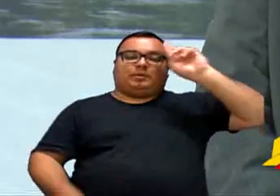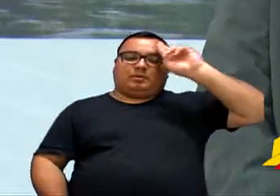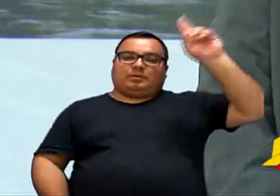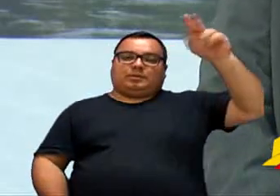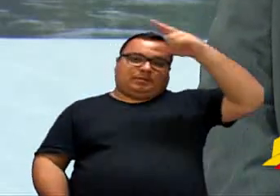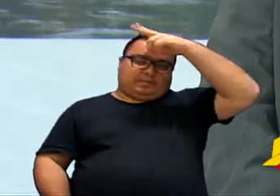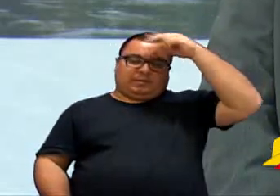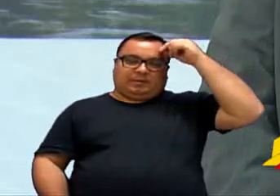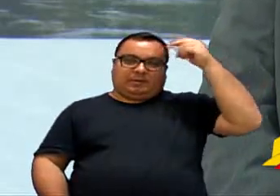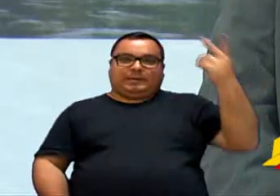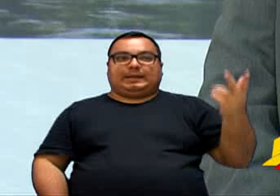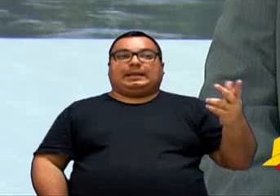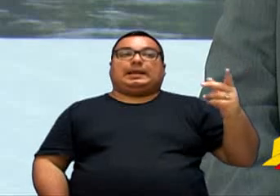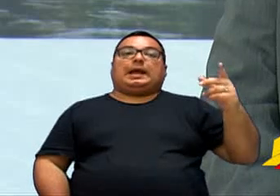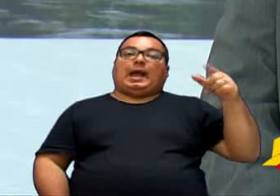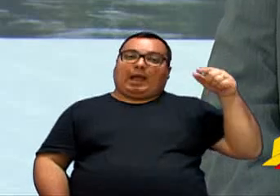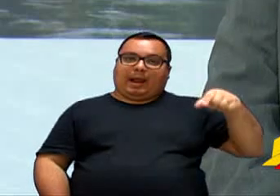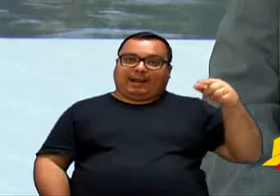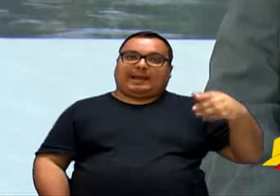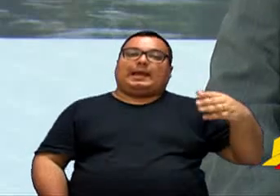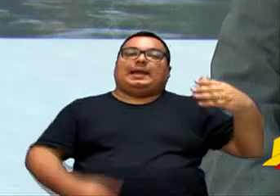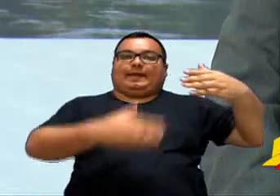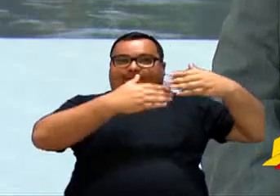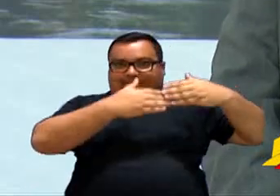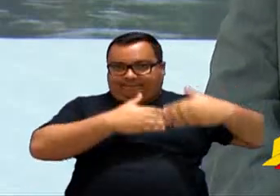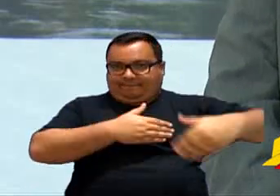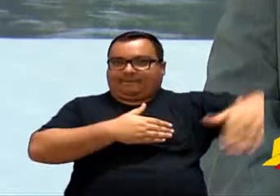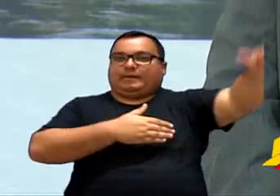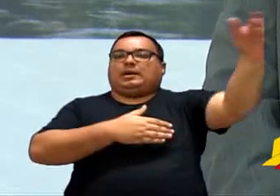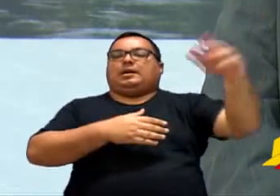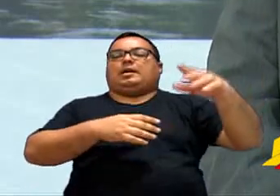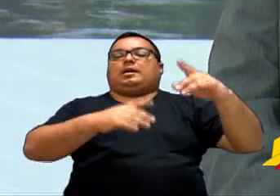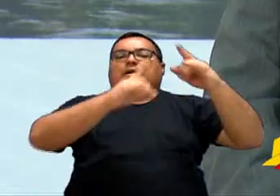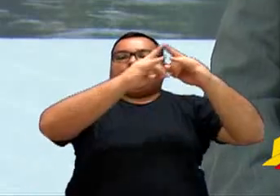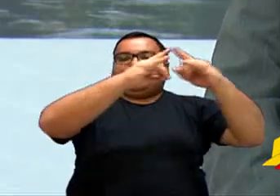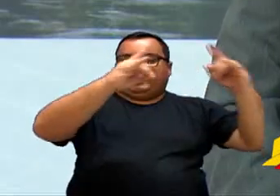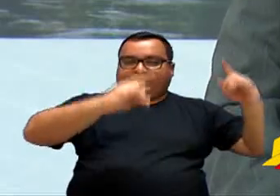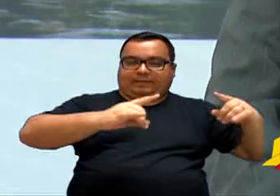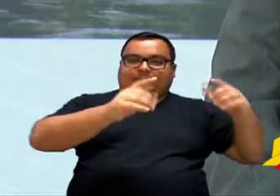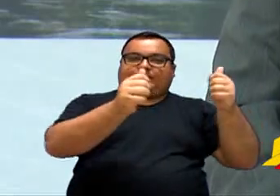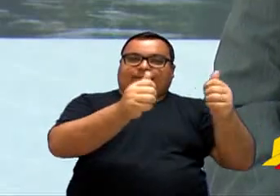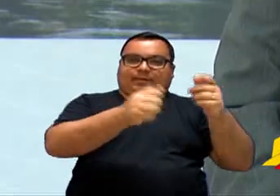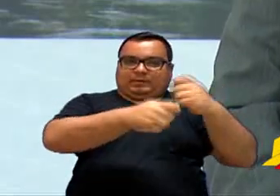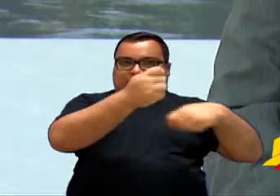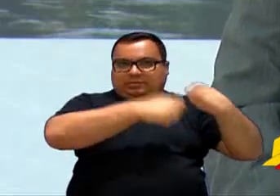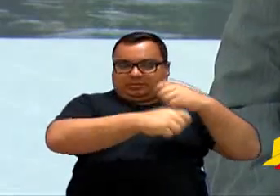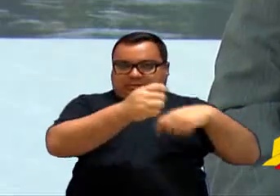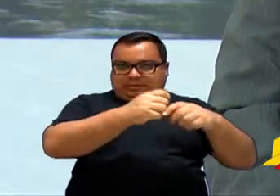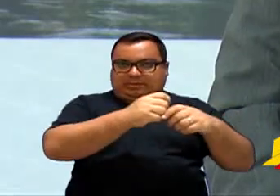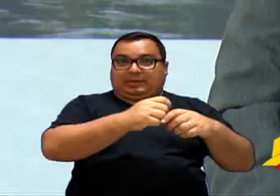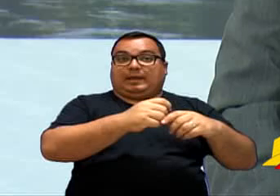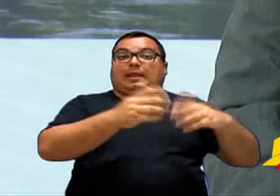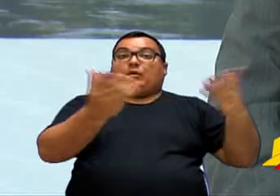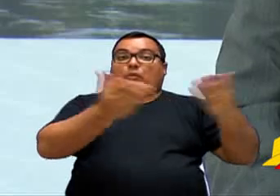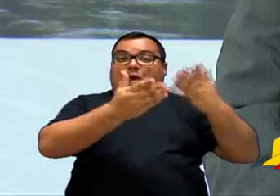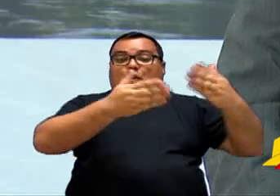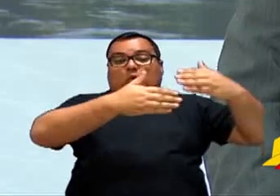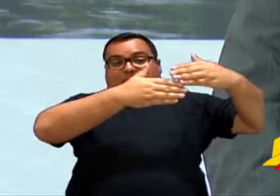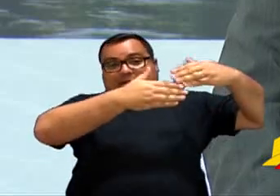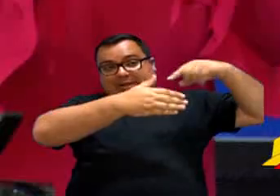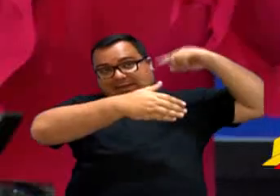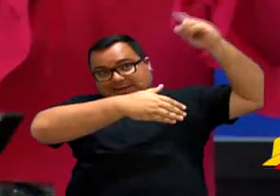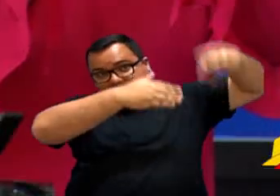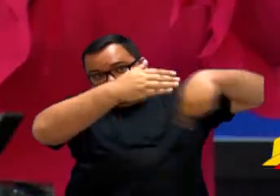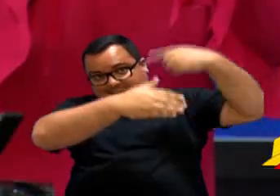seguinte, é para uso da feira da barganha. Daí tem que existir uma outra lei, se assim for orientação jurídica. A preocupação é que daqui jurídica. A